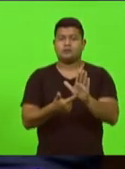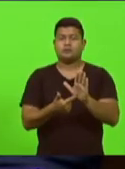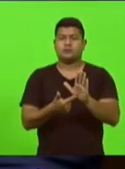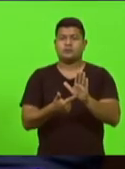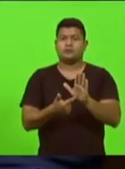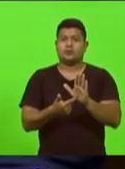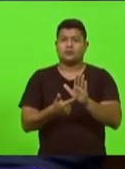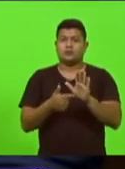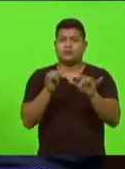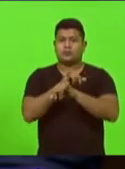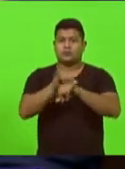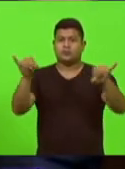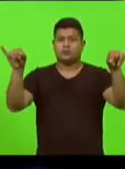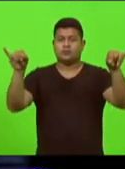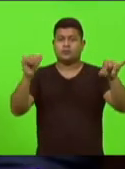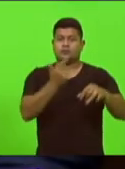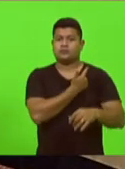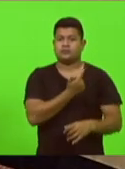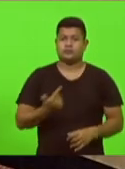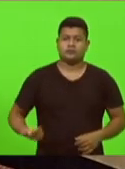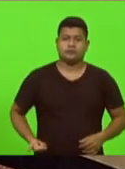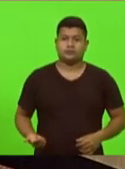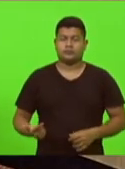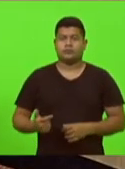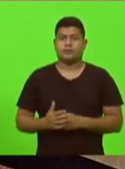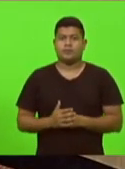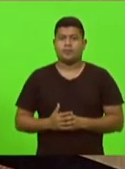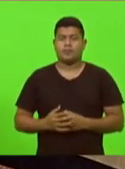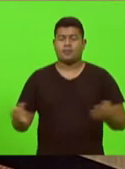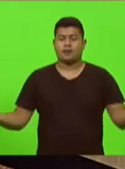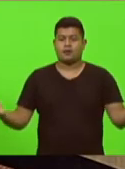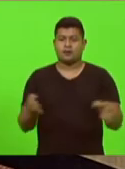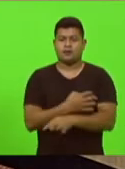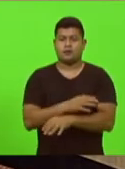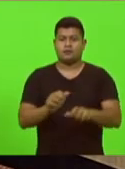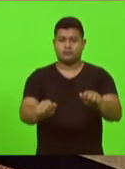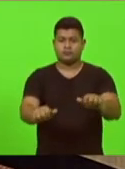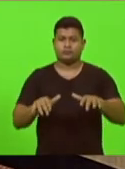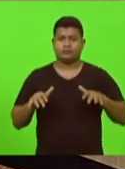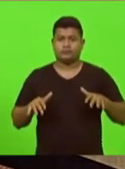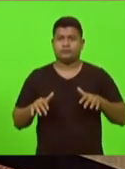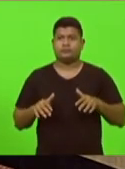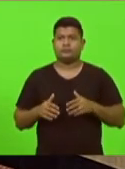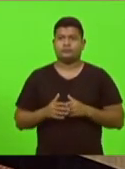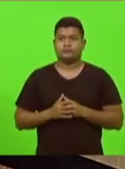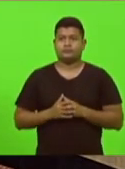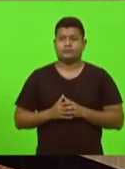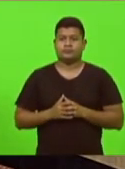mensagem governamental. Está encerrada a presente sessão.